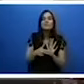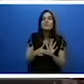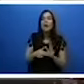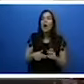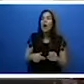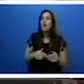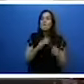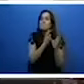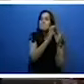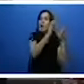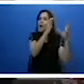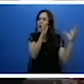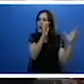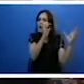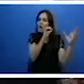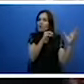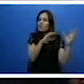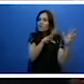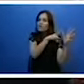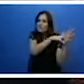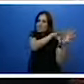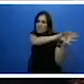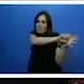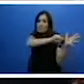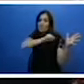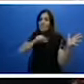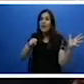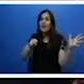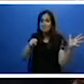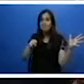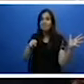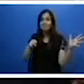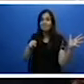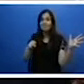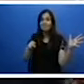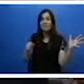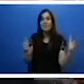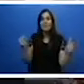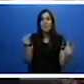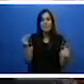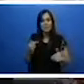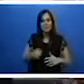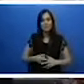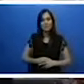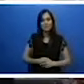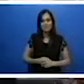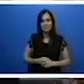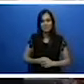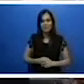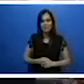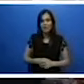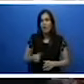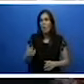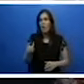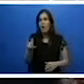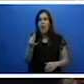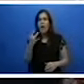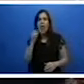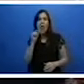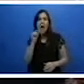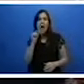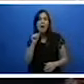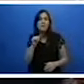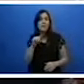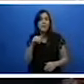a maior quantidade e tirar o menor para descobrir o quanto de lápis ela tem a mais que o irmão,